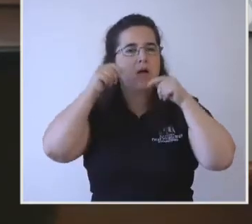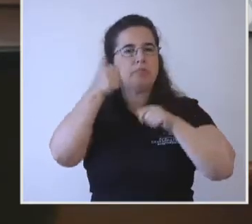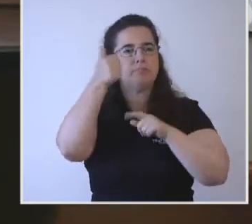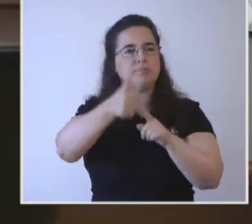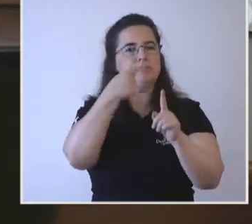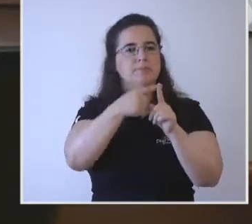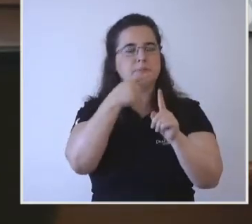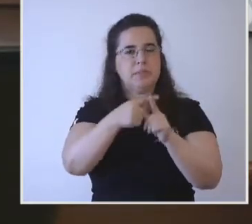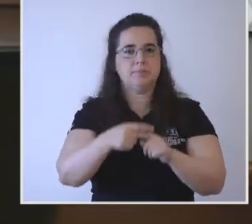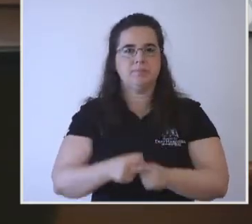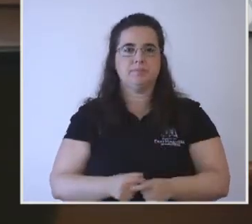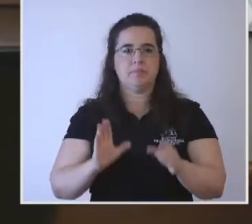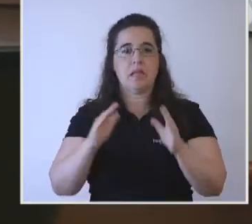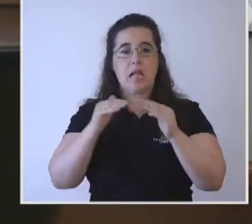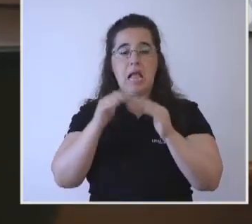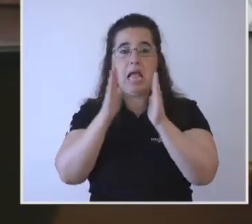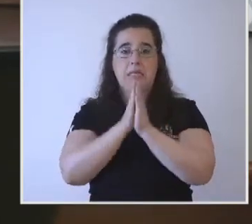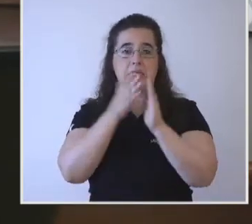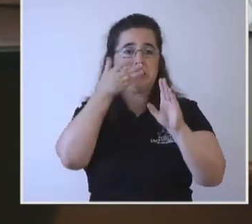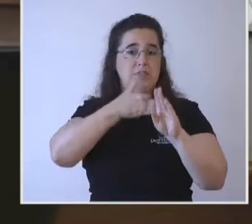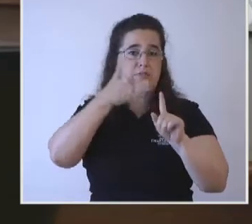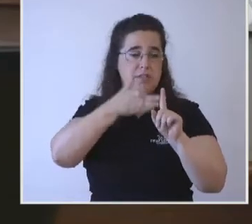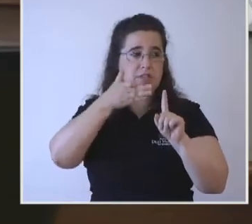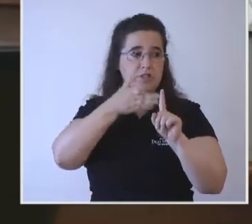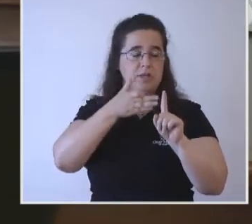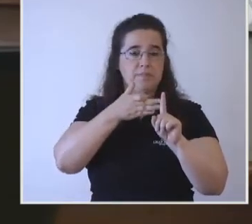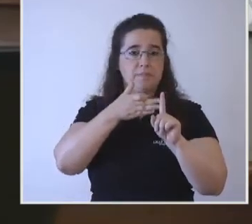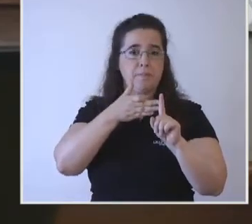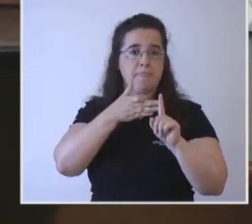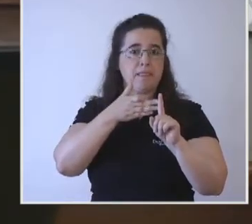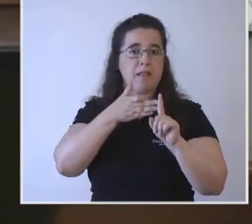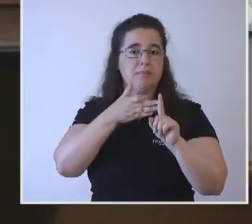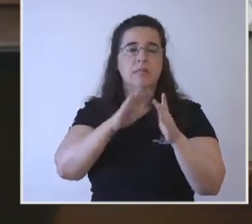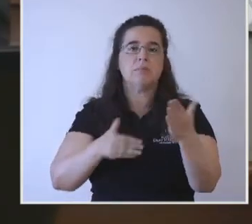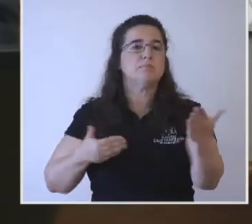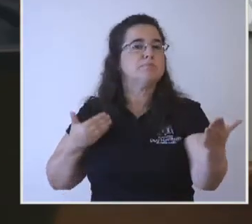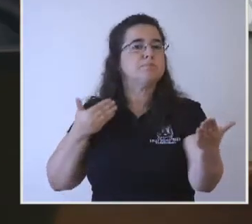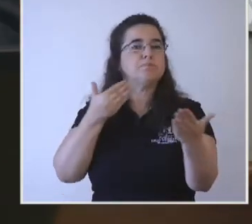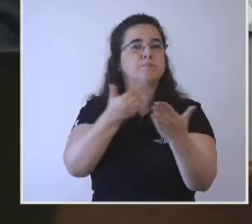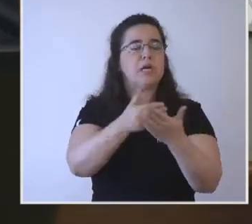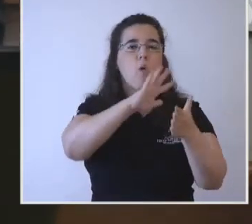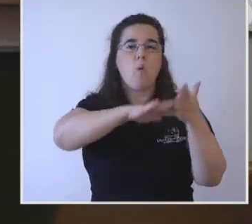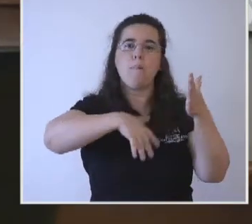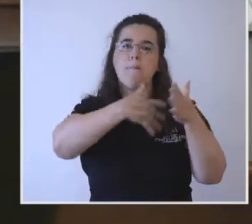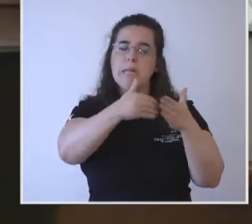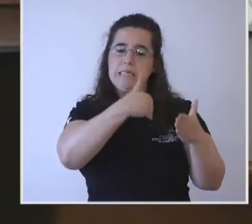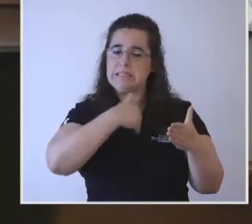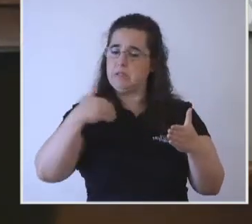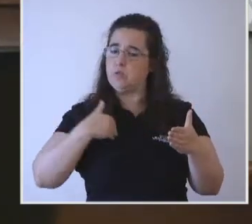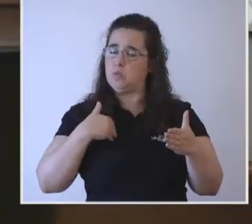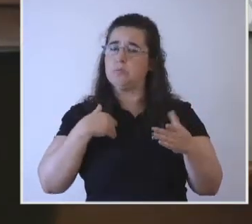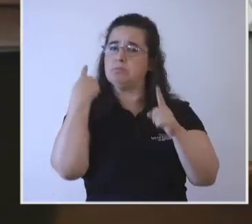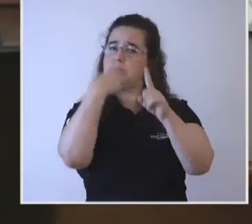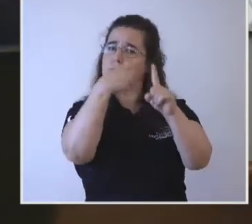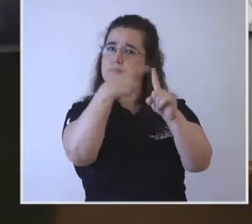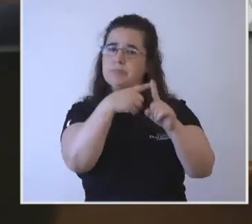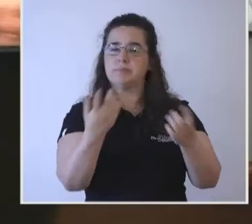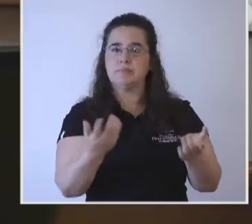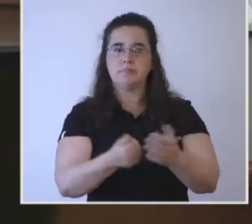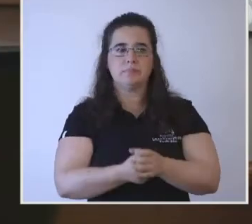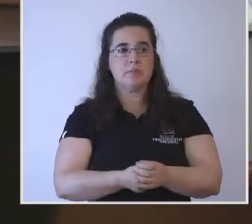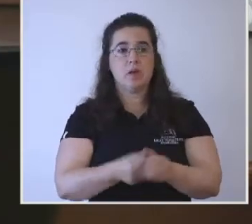A Igreja Adventista propõe plano de saúde saudável, que toda